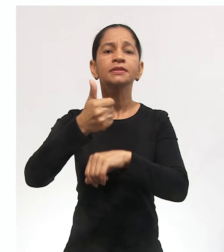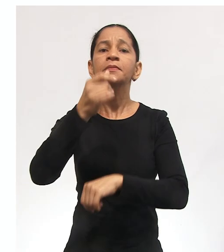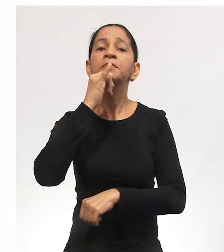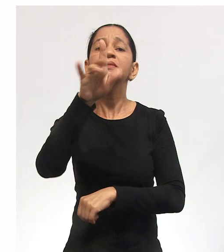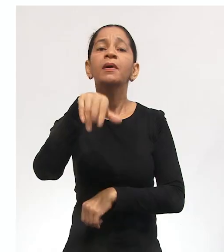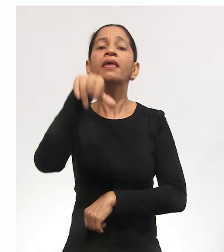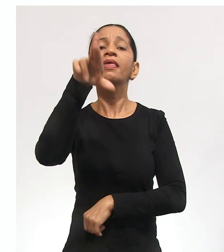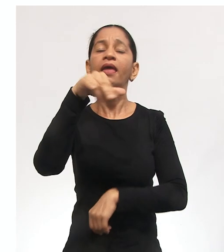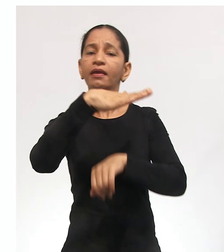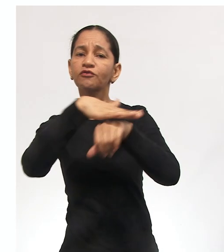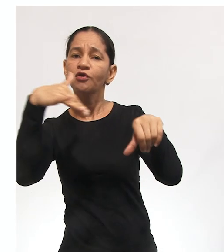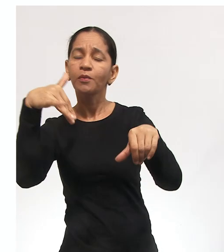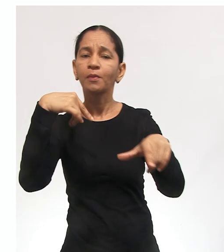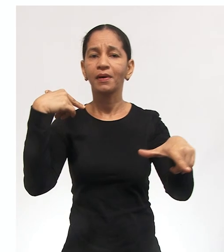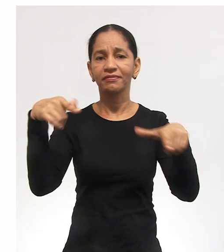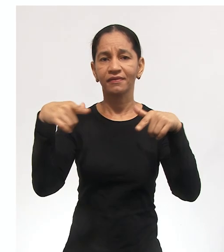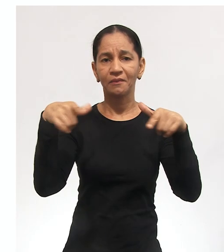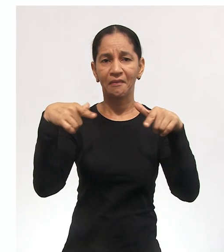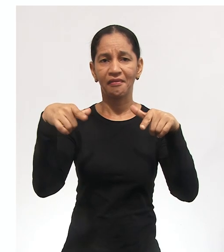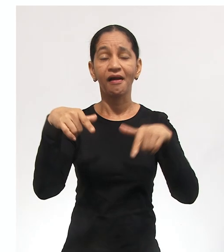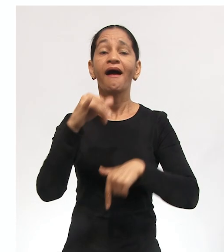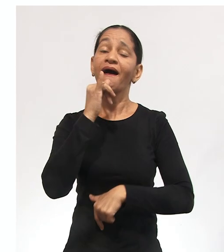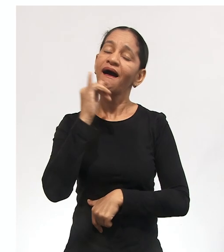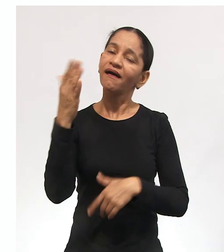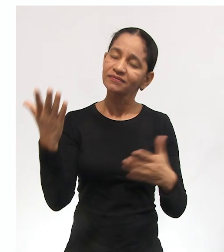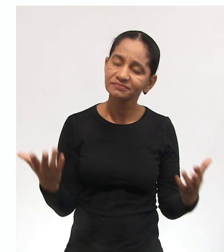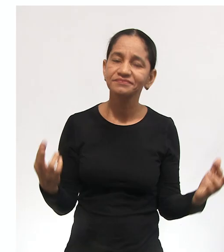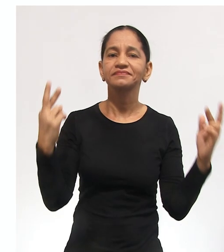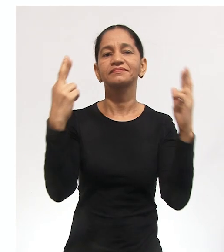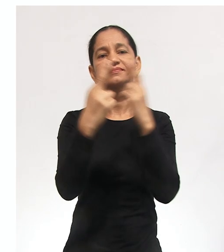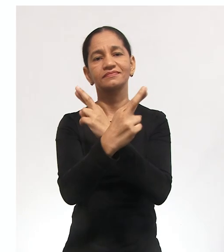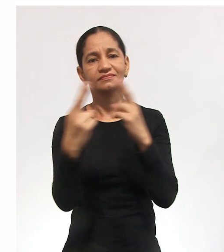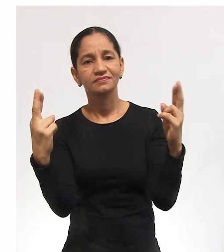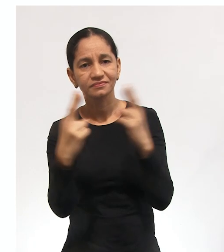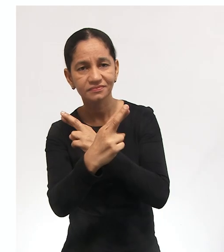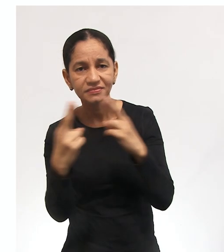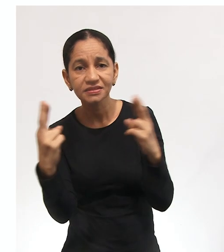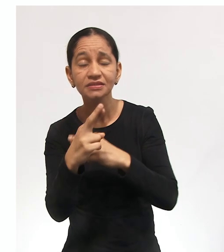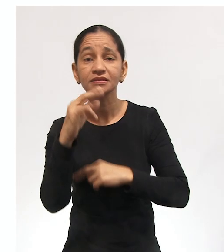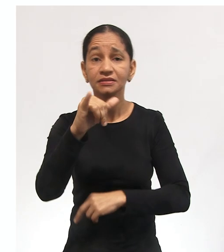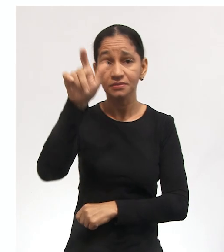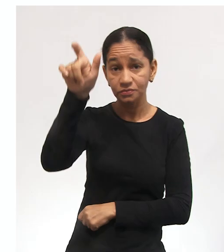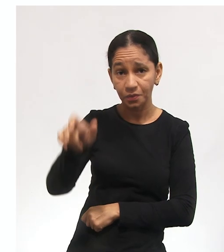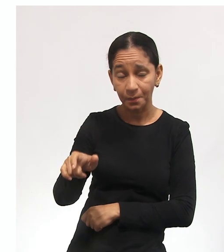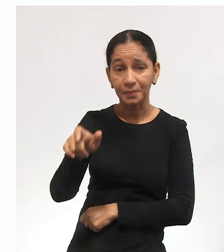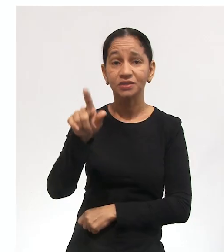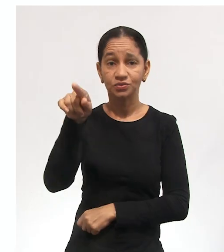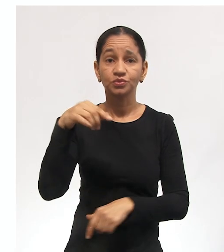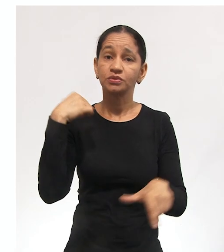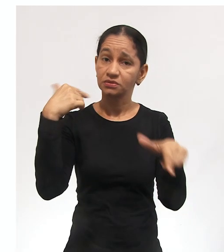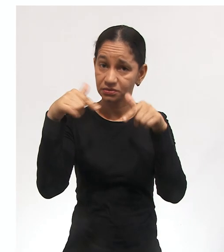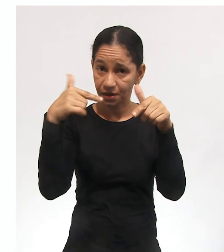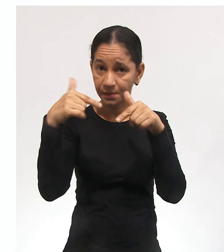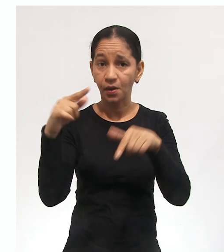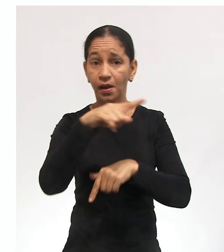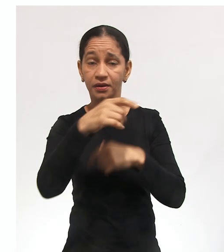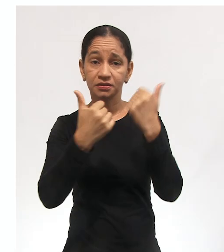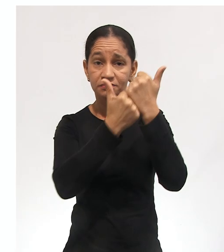tomou a mão de obra. Então, a partir do momento que eu tenho uma relação envolvendo uma pessoa física, trabalhando